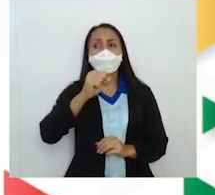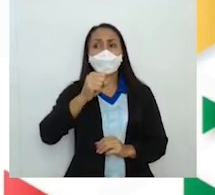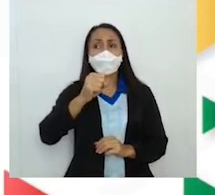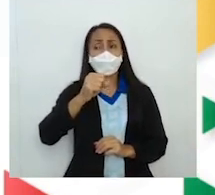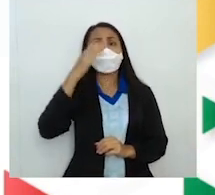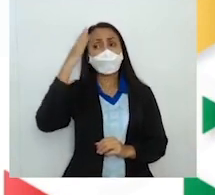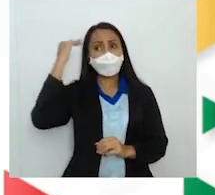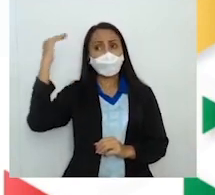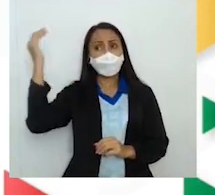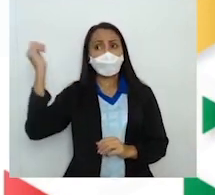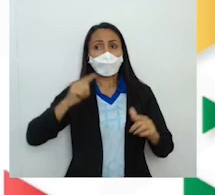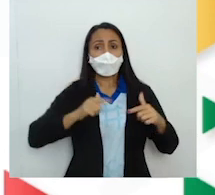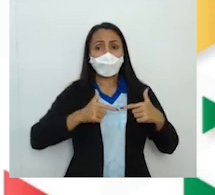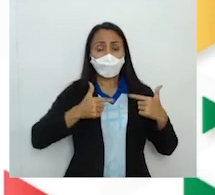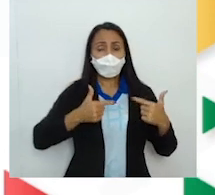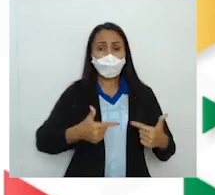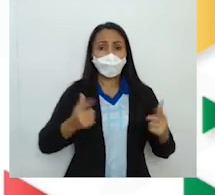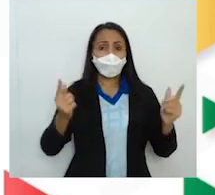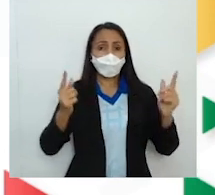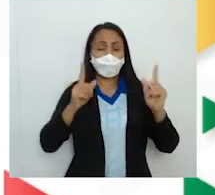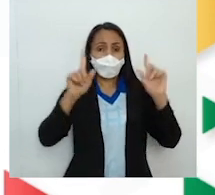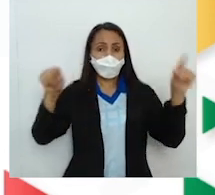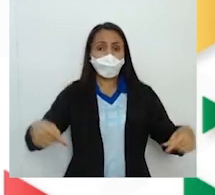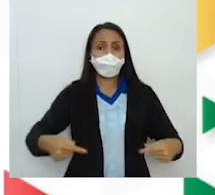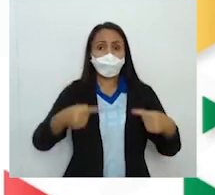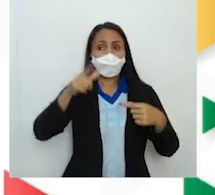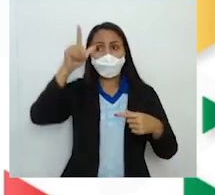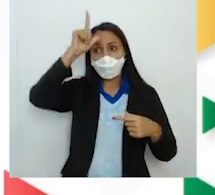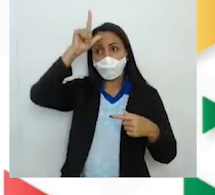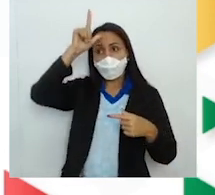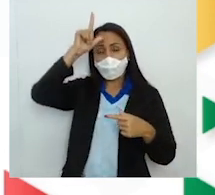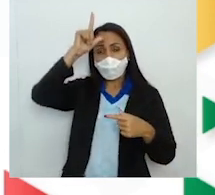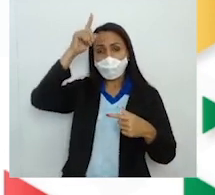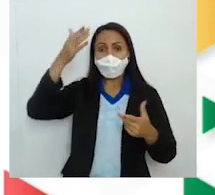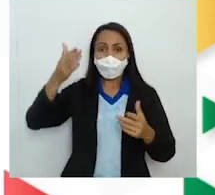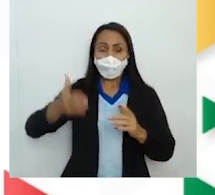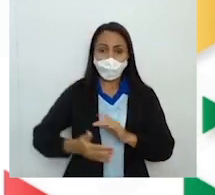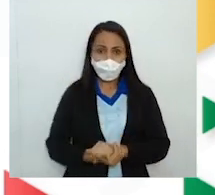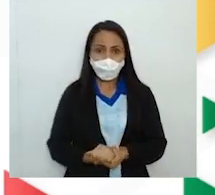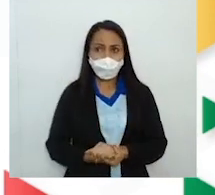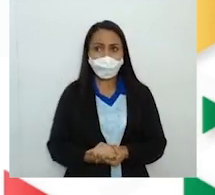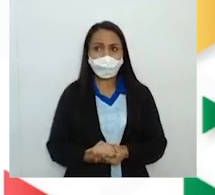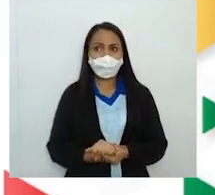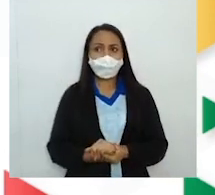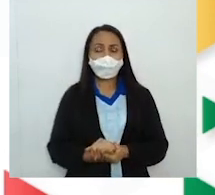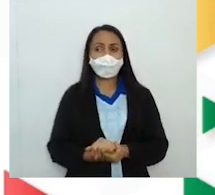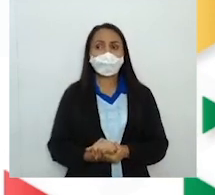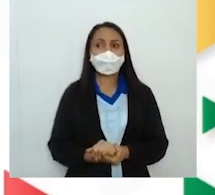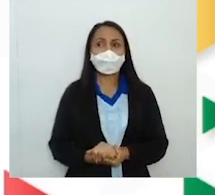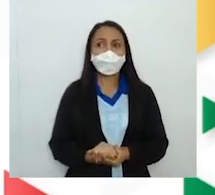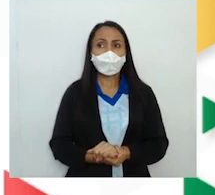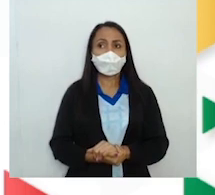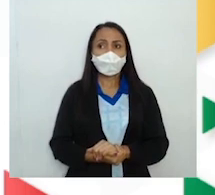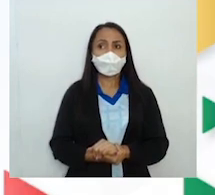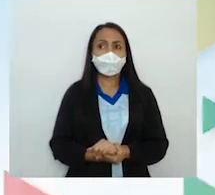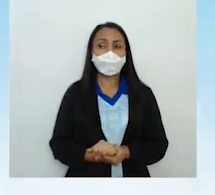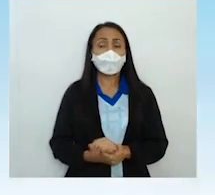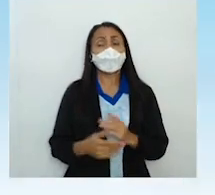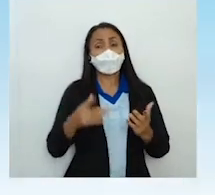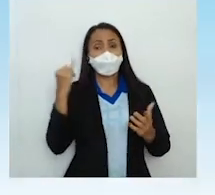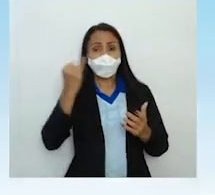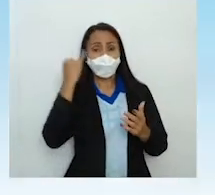que lutou contra os holandeses, né? A Batalha dos Guararapes. Cabia a gente fazer um encontro aqui sobre a Batalha dos Guararapes, viu? Eu acho muito